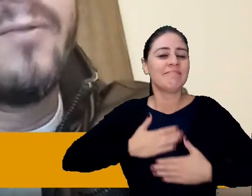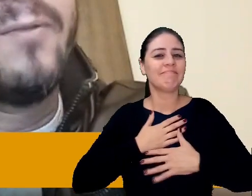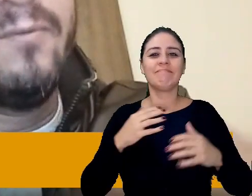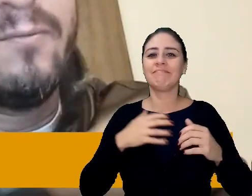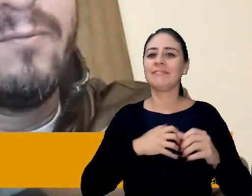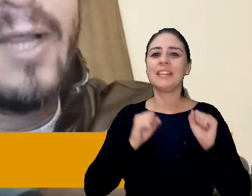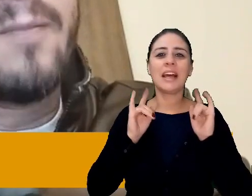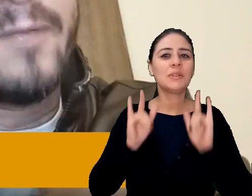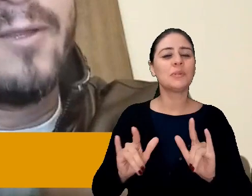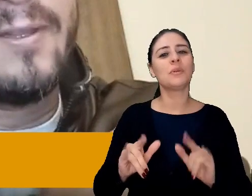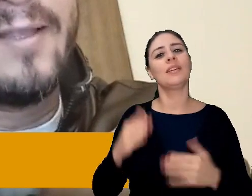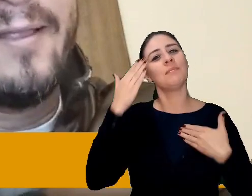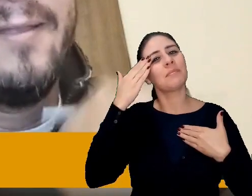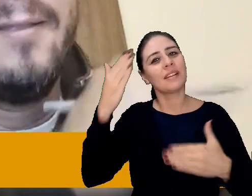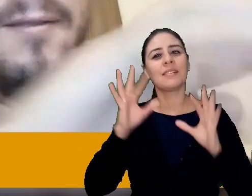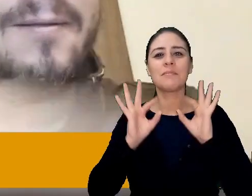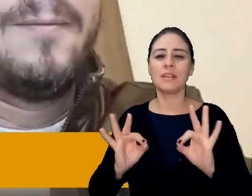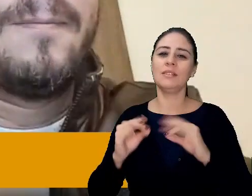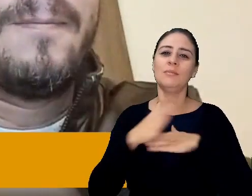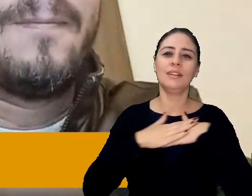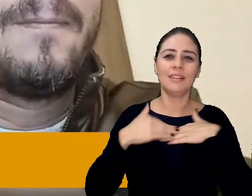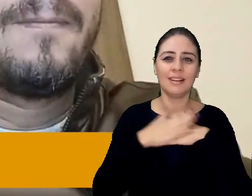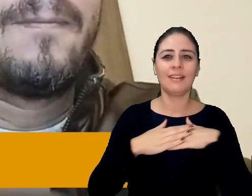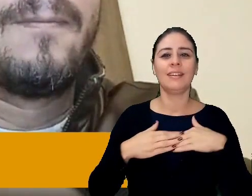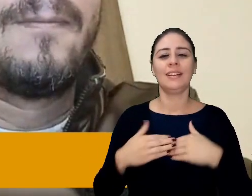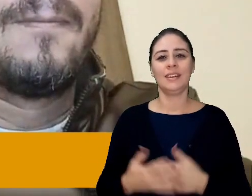Obrigado, viu? Obrigado pela generosidade.